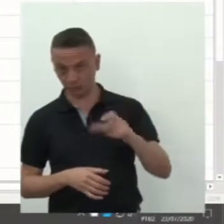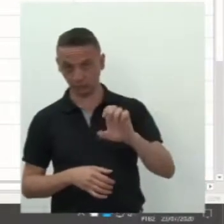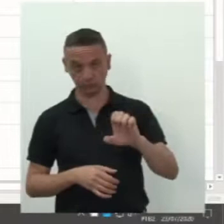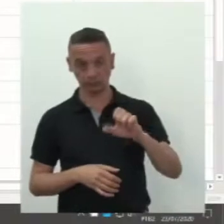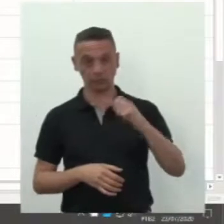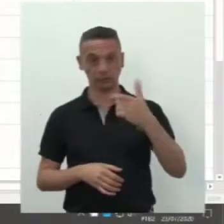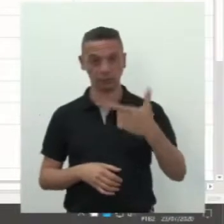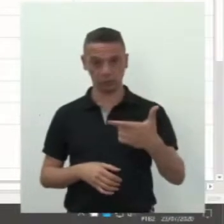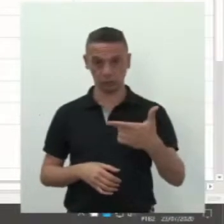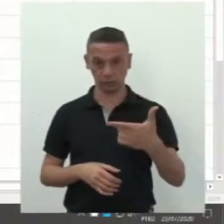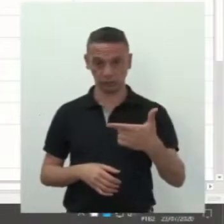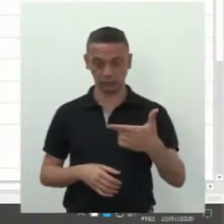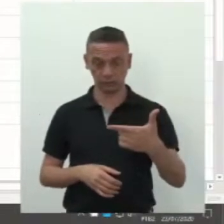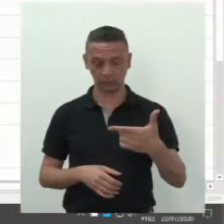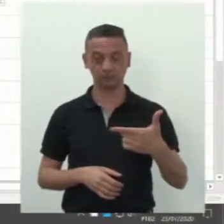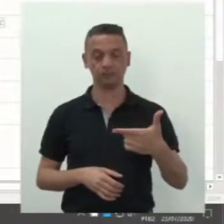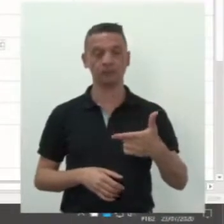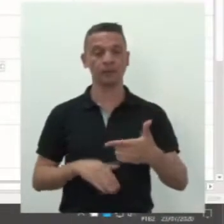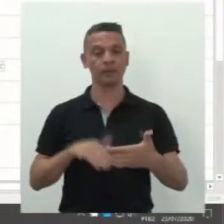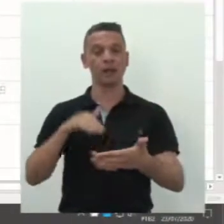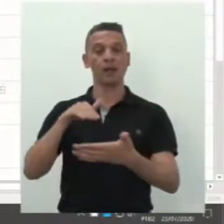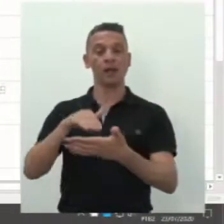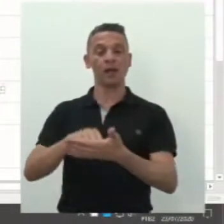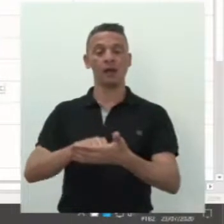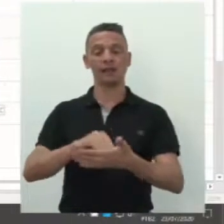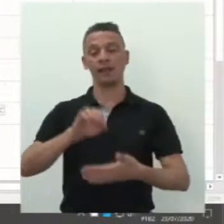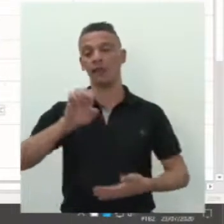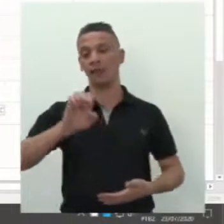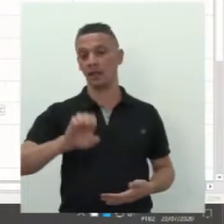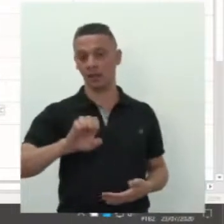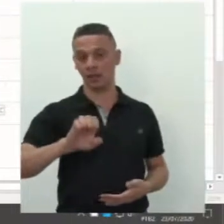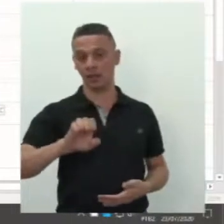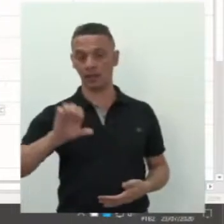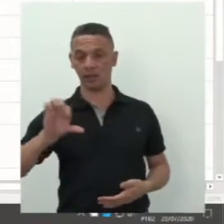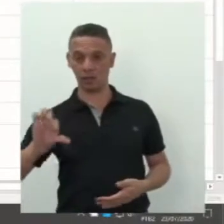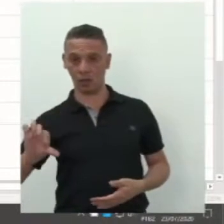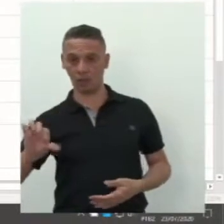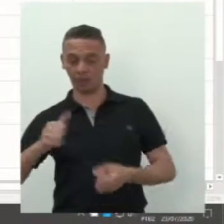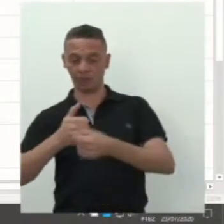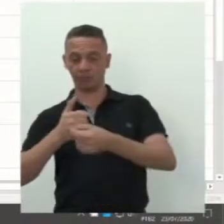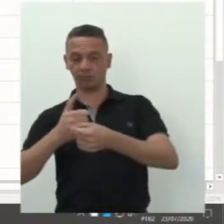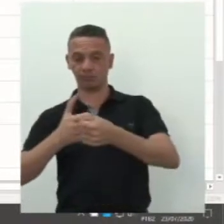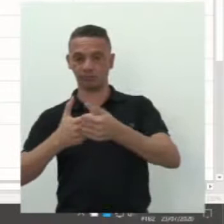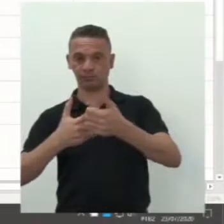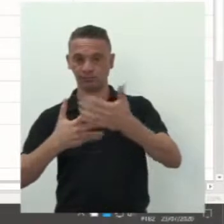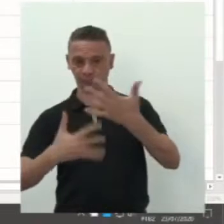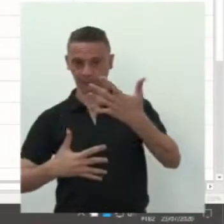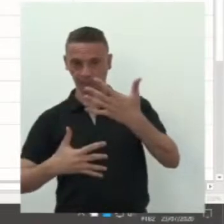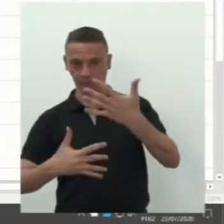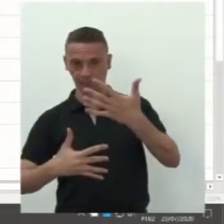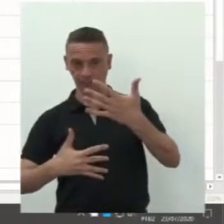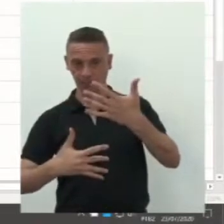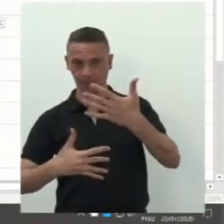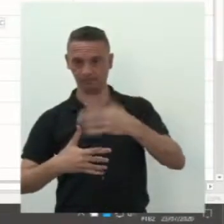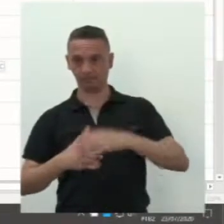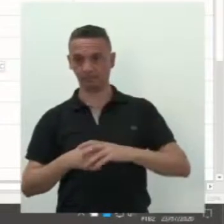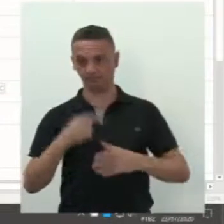da coluna E, linha 2, até a coluna E, ó, linha 9. Então, ele já mostra aqui para mim.